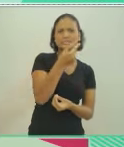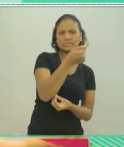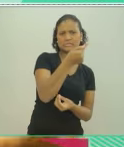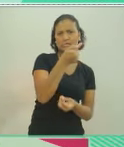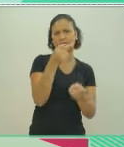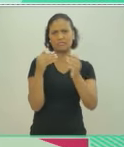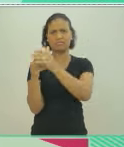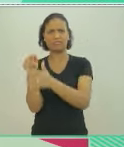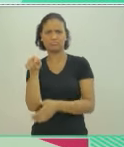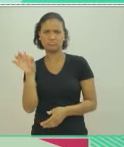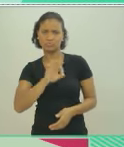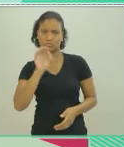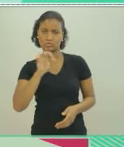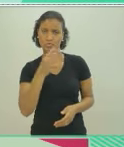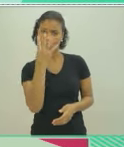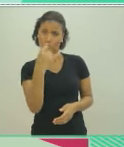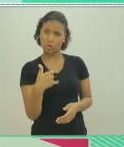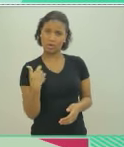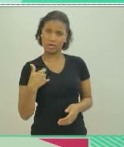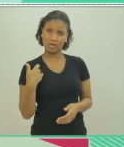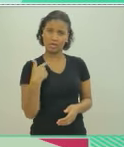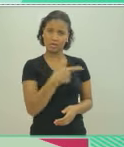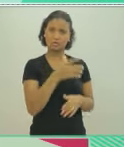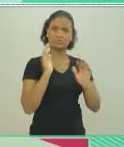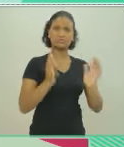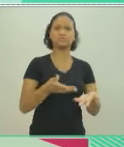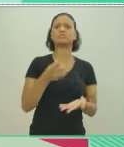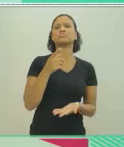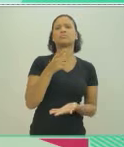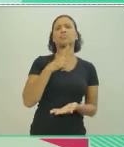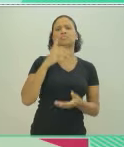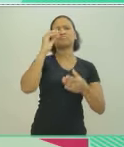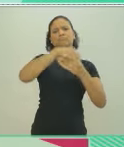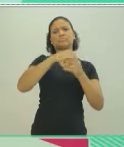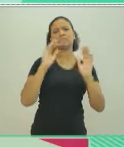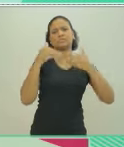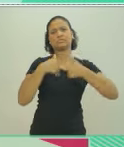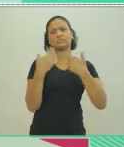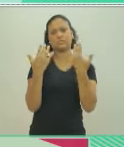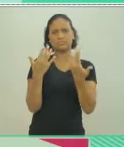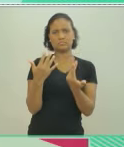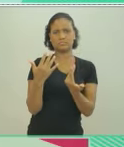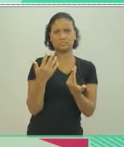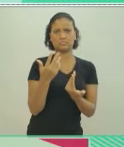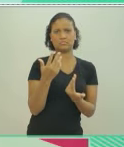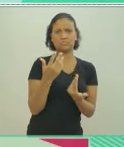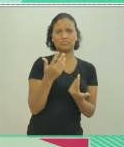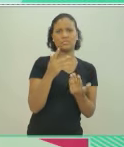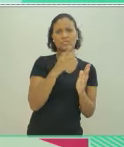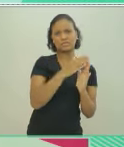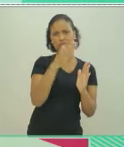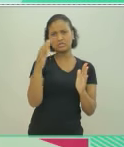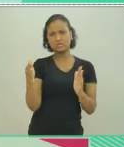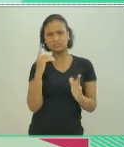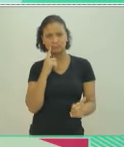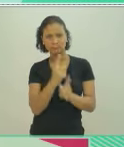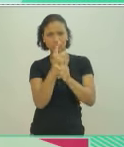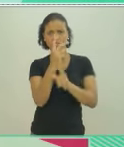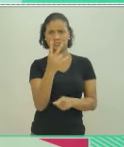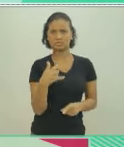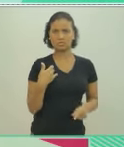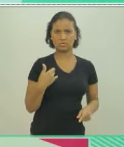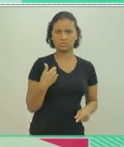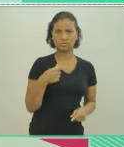sintomas de autismo que tinham sido identificados com 2 anos. Então, existe essa perspectiva, não é para a maioria, mas o mais importante é que